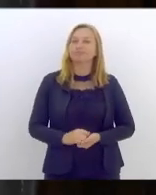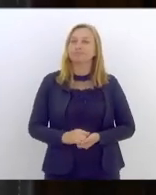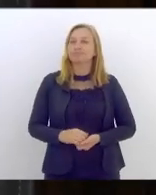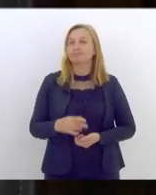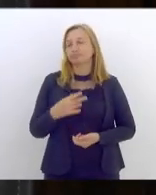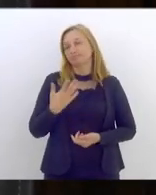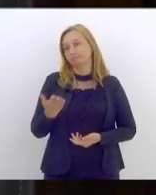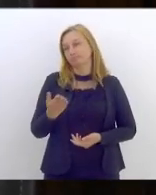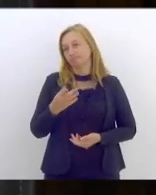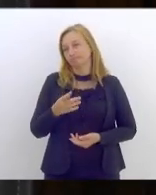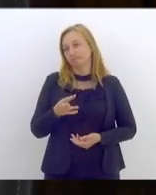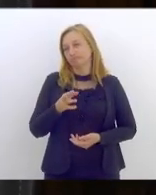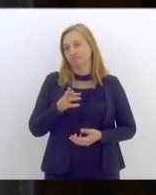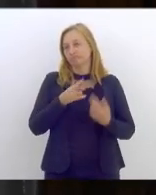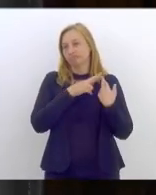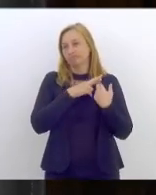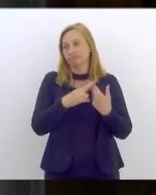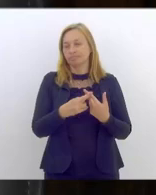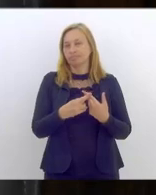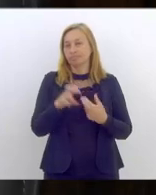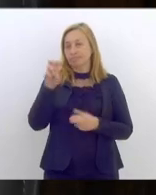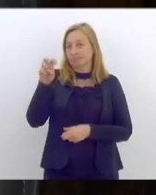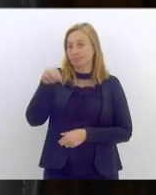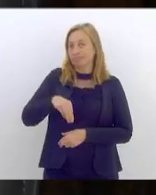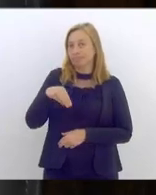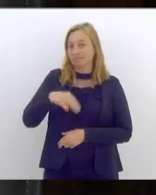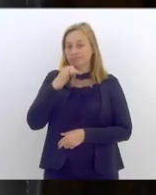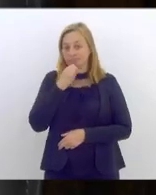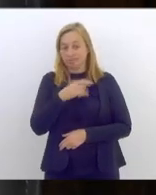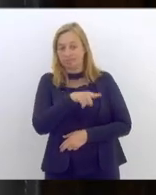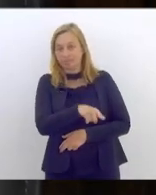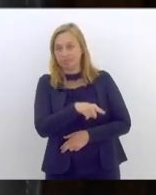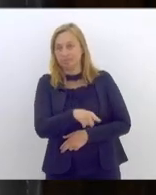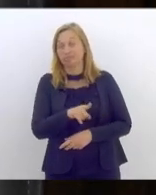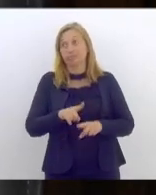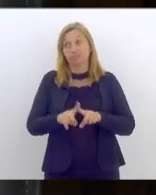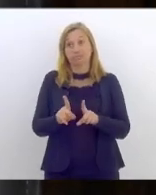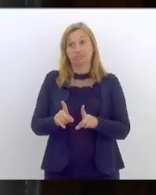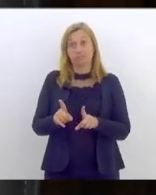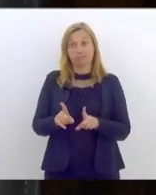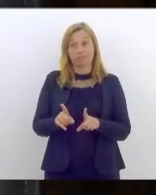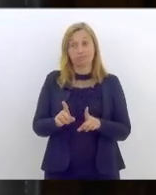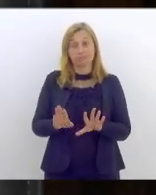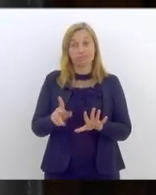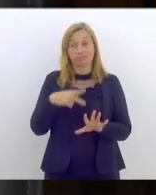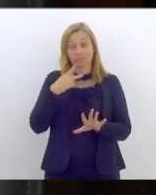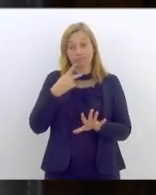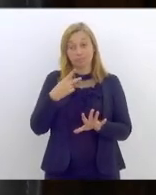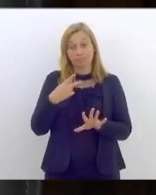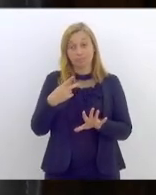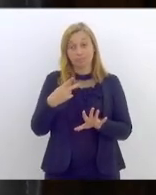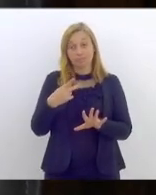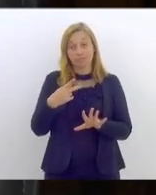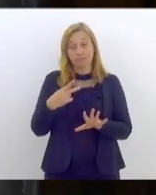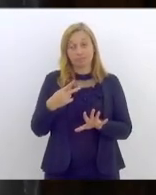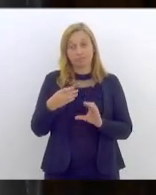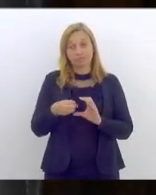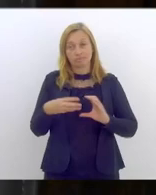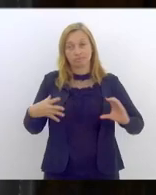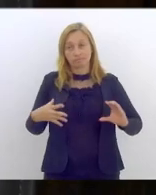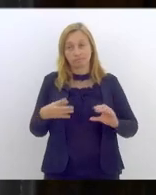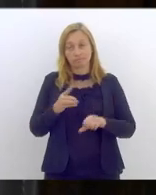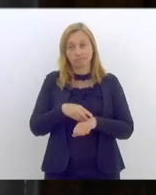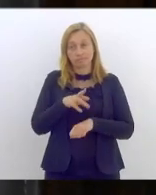juro que vou respeitar esse aviso dos cinco minutos embora isso se eu fosse falar das qualidades do Dr Cláudio